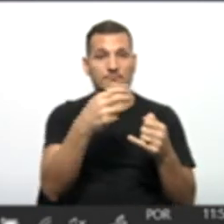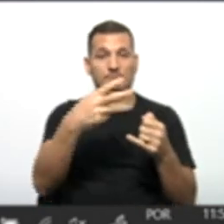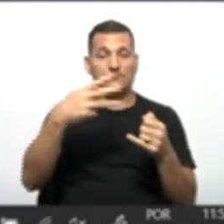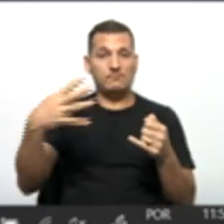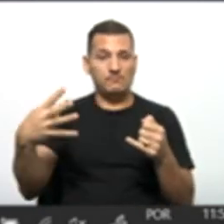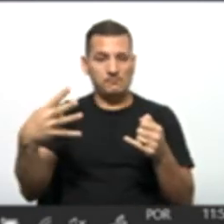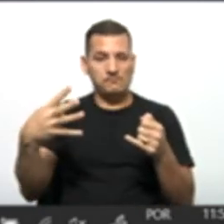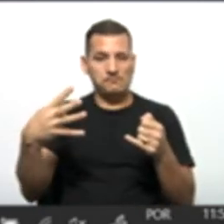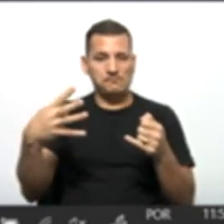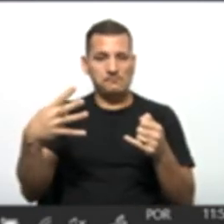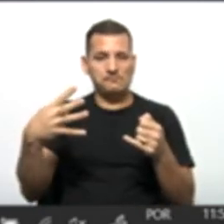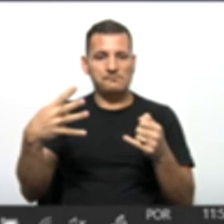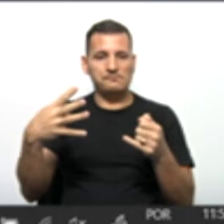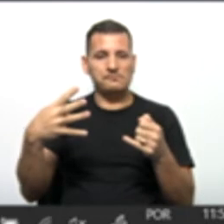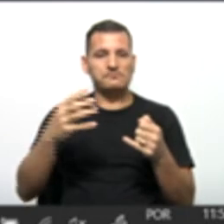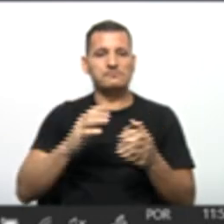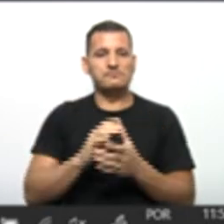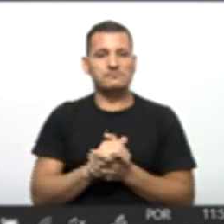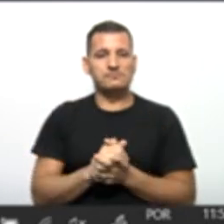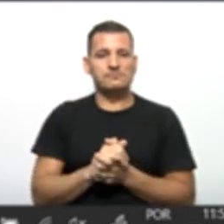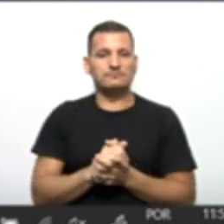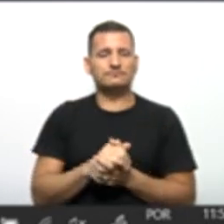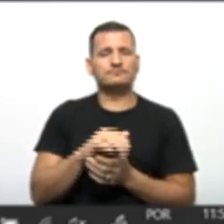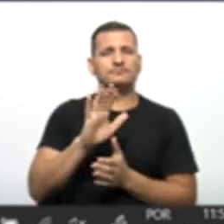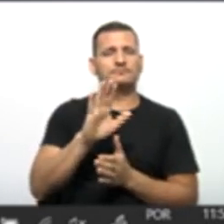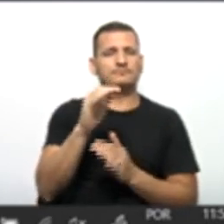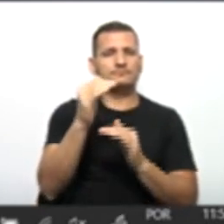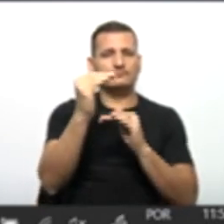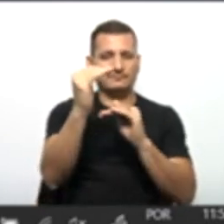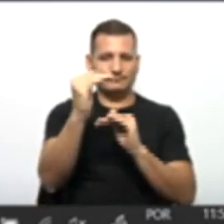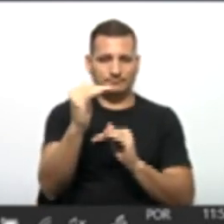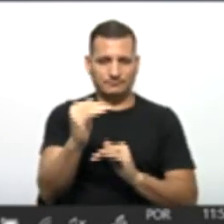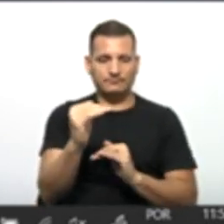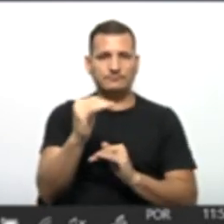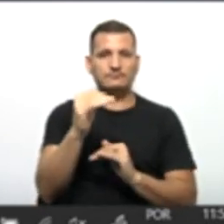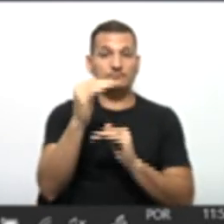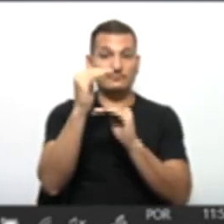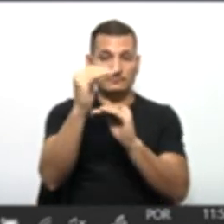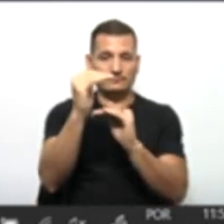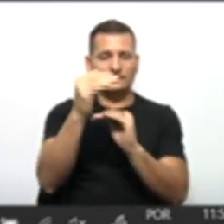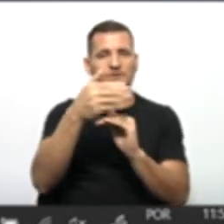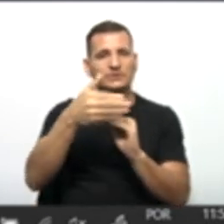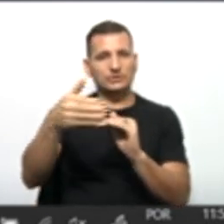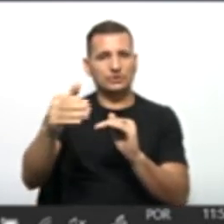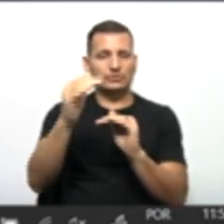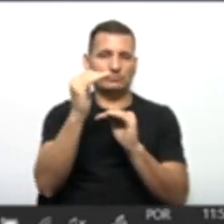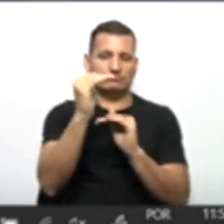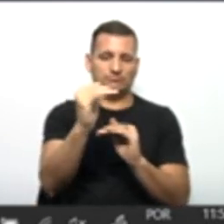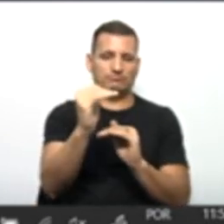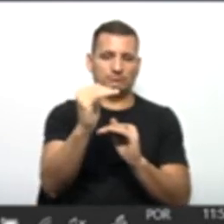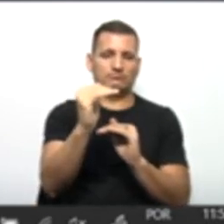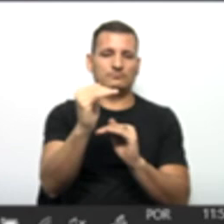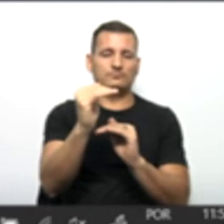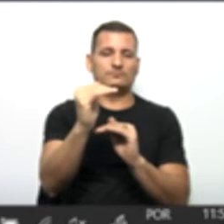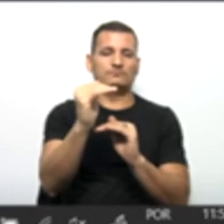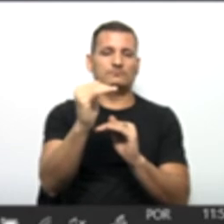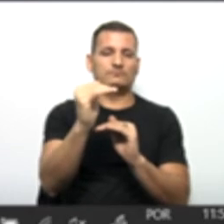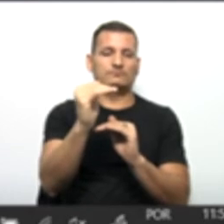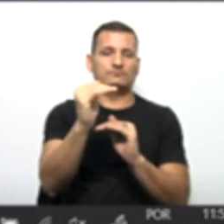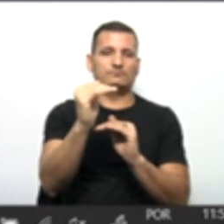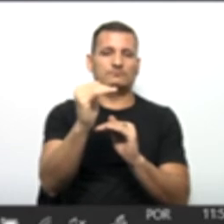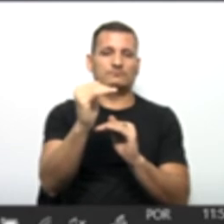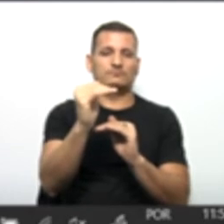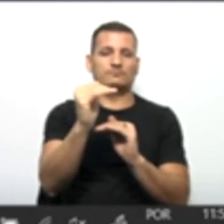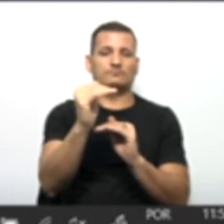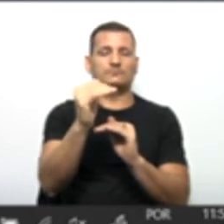sequência então aqui é o início dele sei que tudo que nós já fizemos na aula anterior aqui a